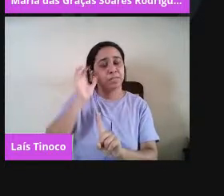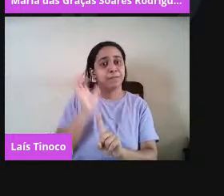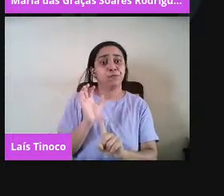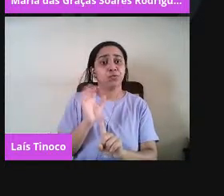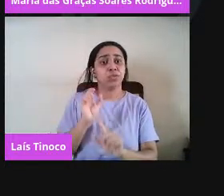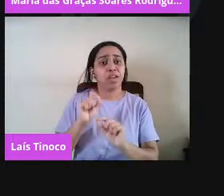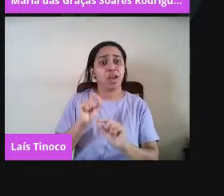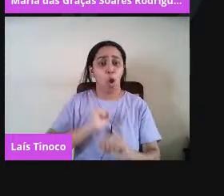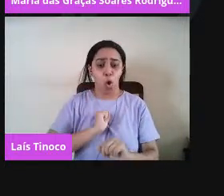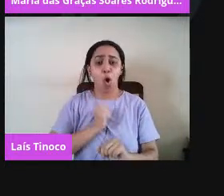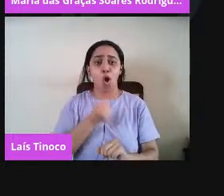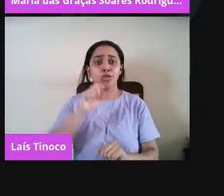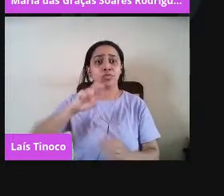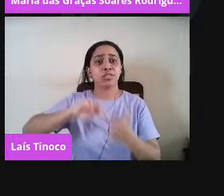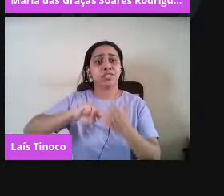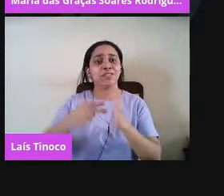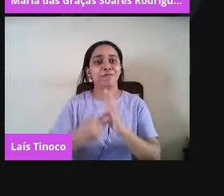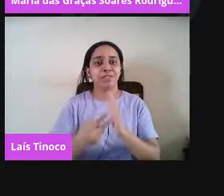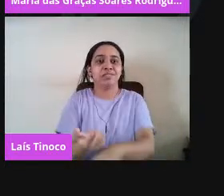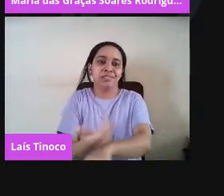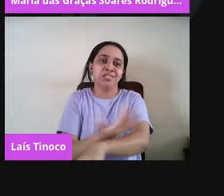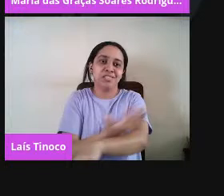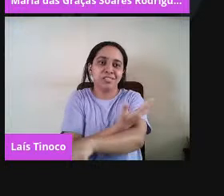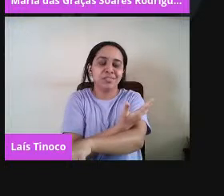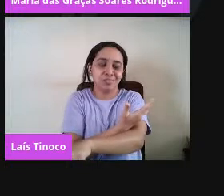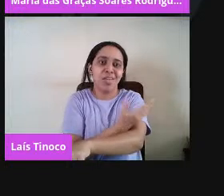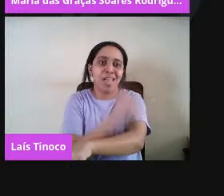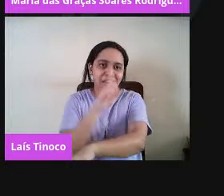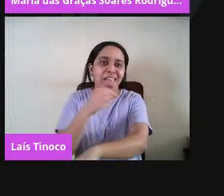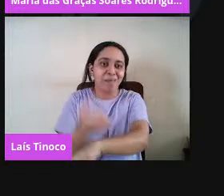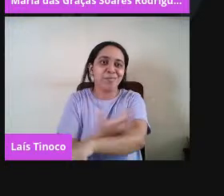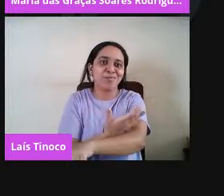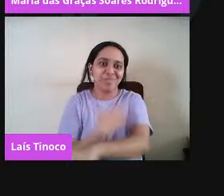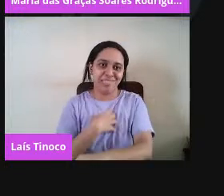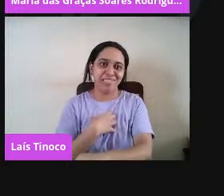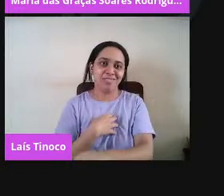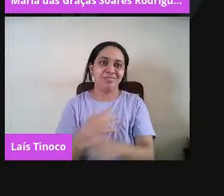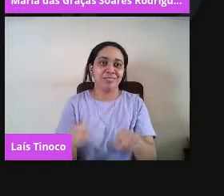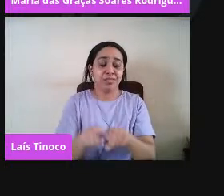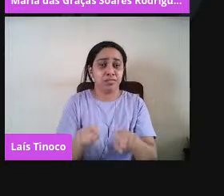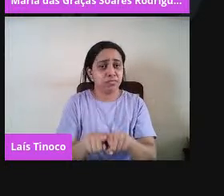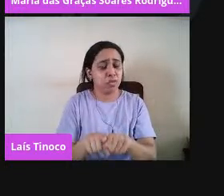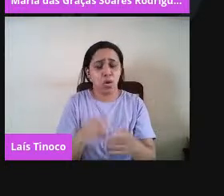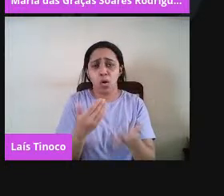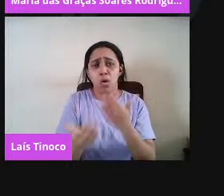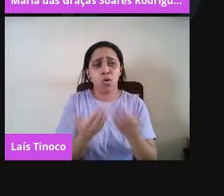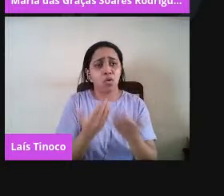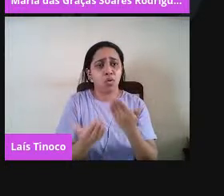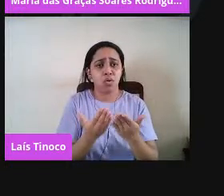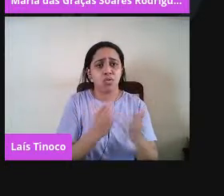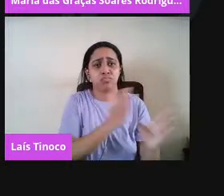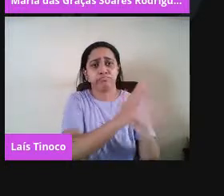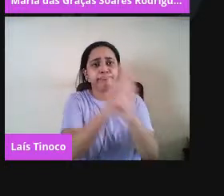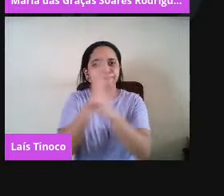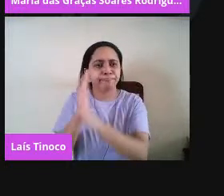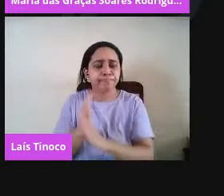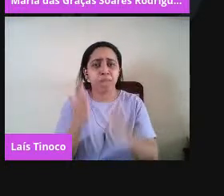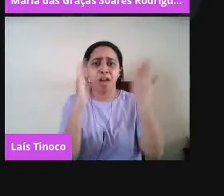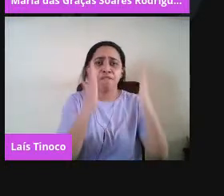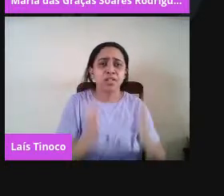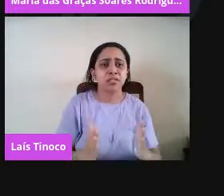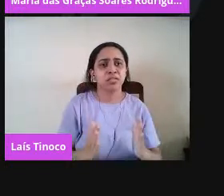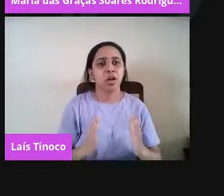ou seja, é emoção, passível de ser encontrada em avaliação que se faça de determinados